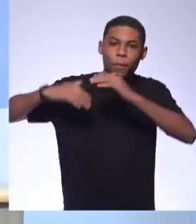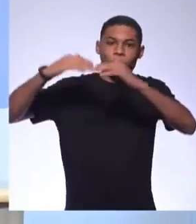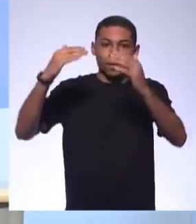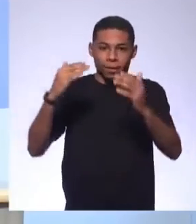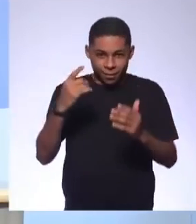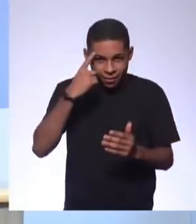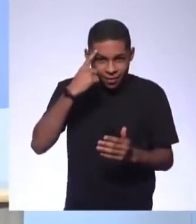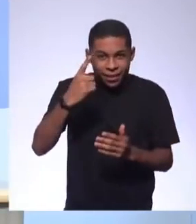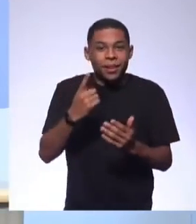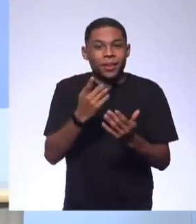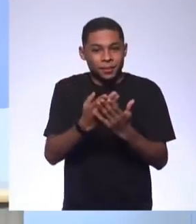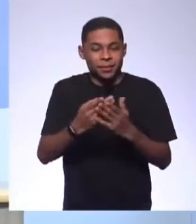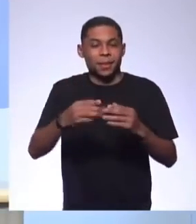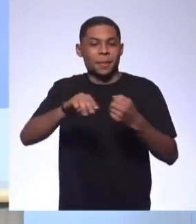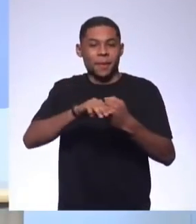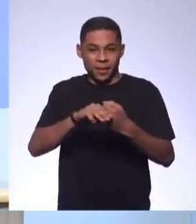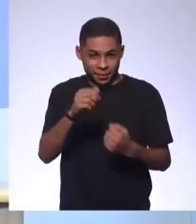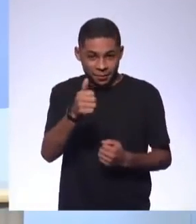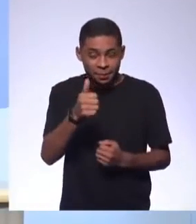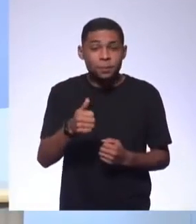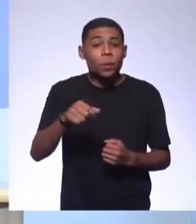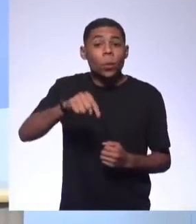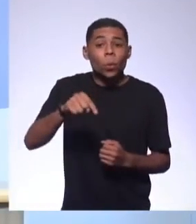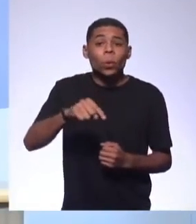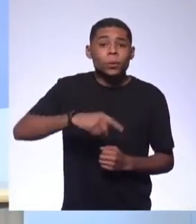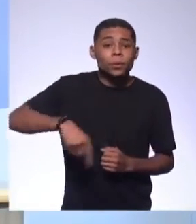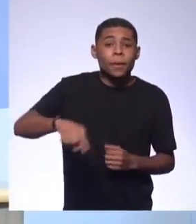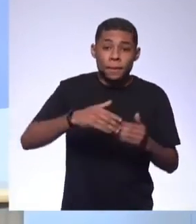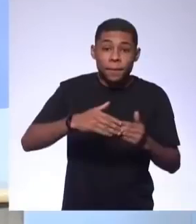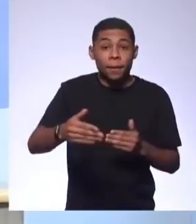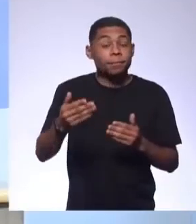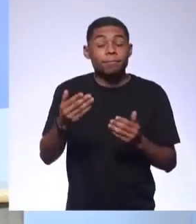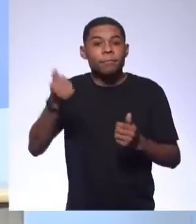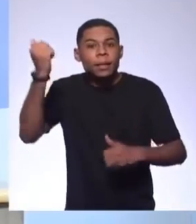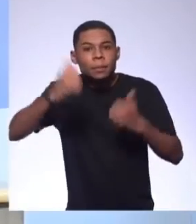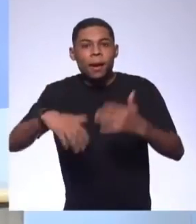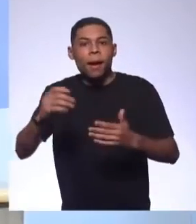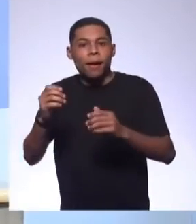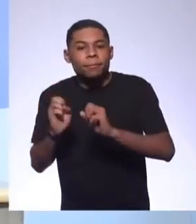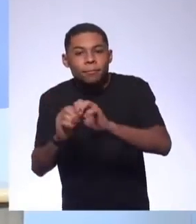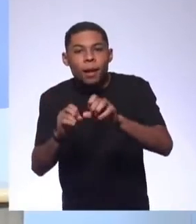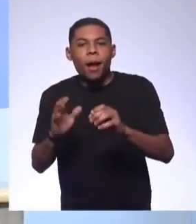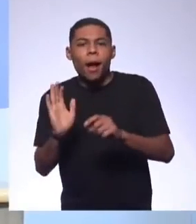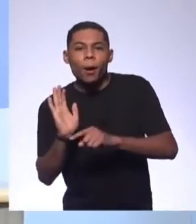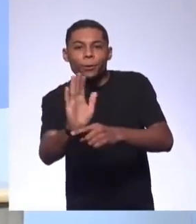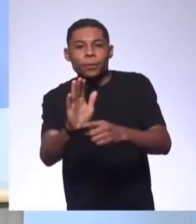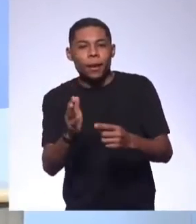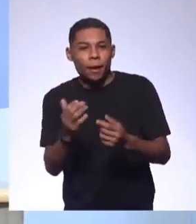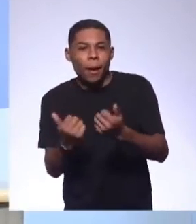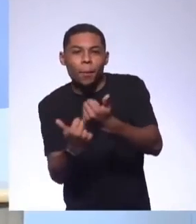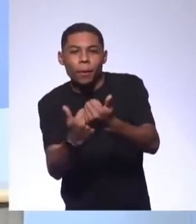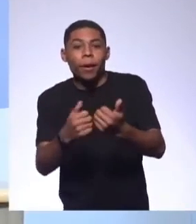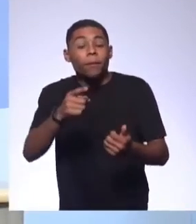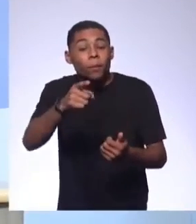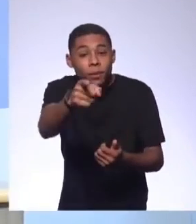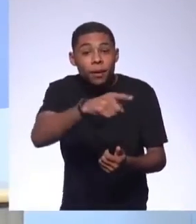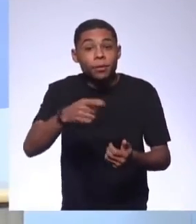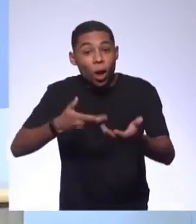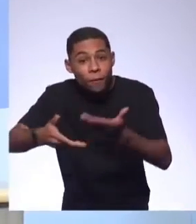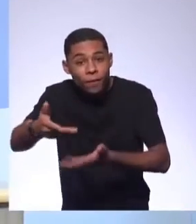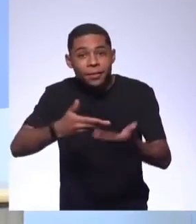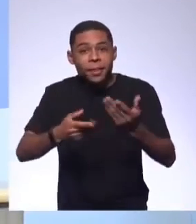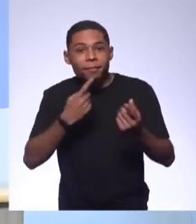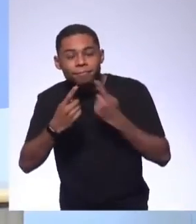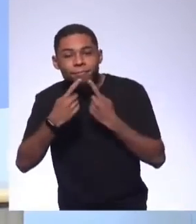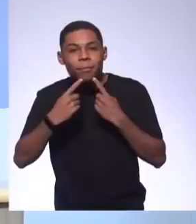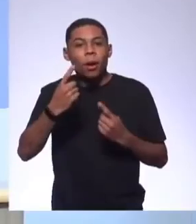no ensino médio. Hoje nós iremos transmitir, realizar, ministrar e dialogar com vocês